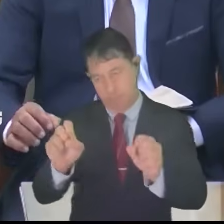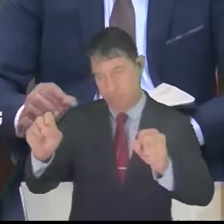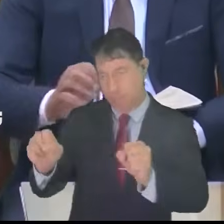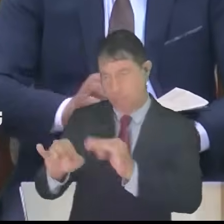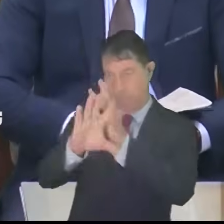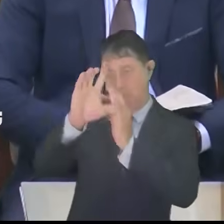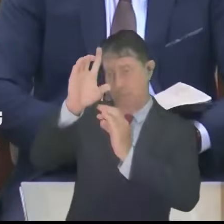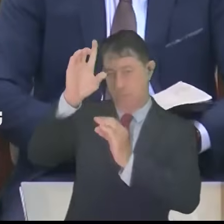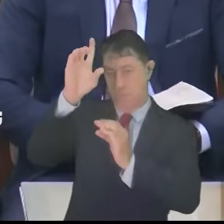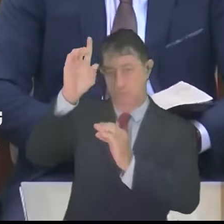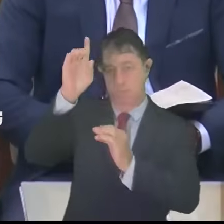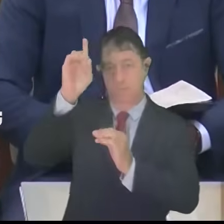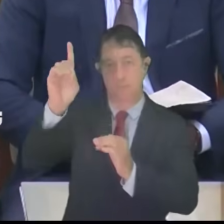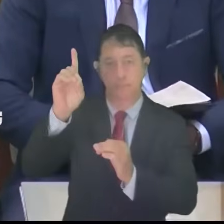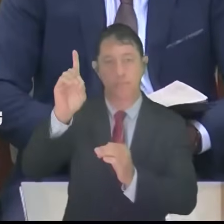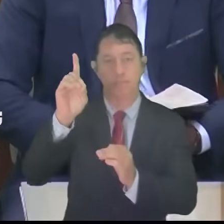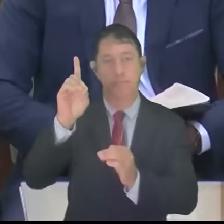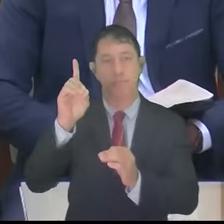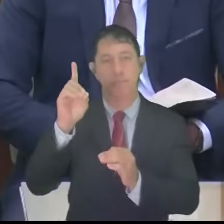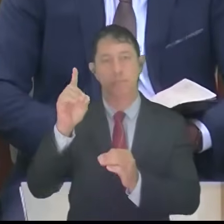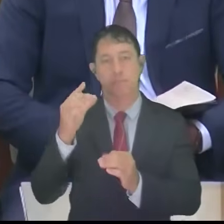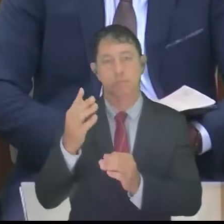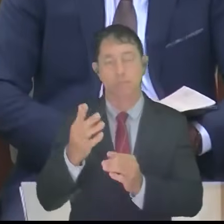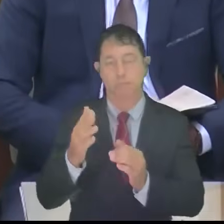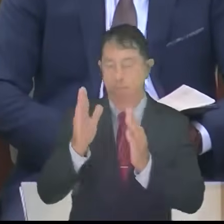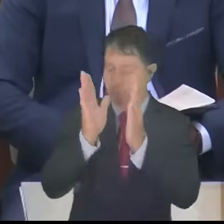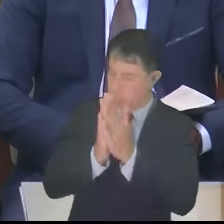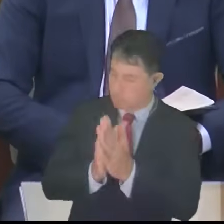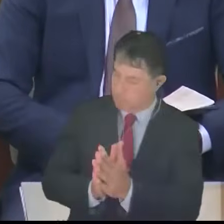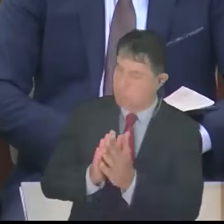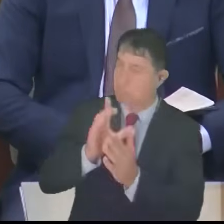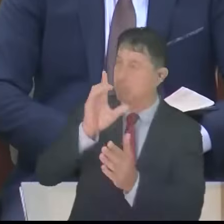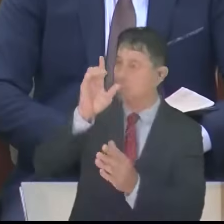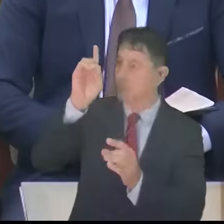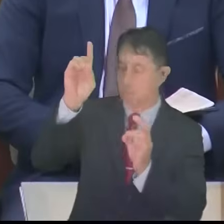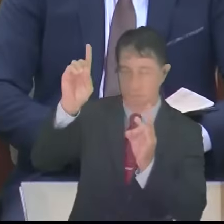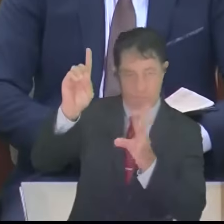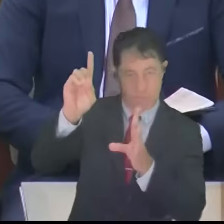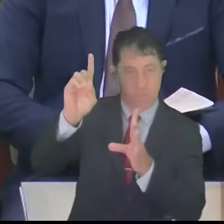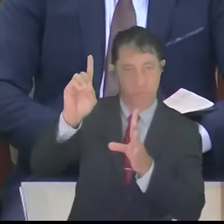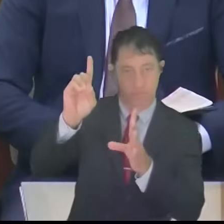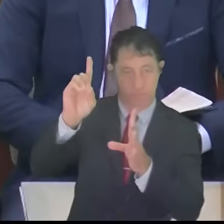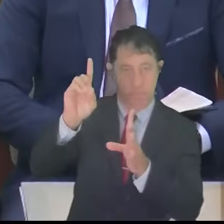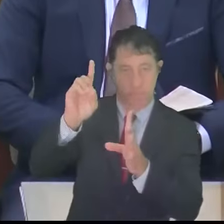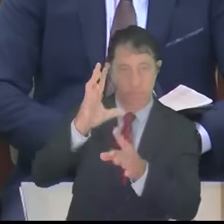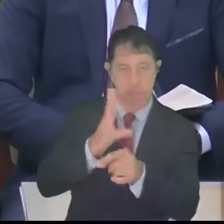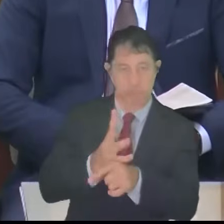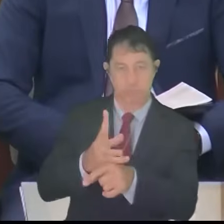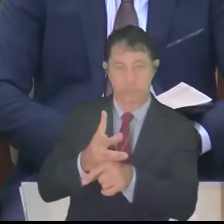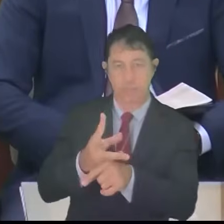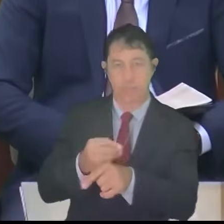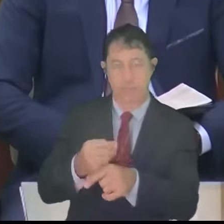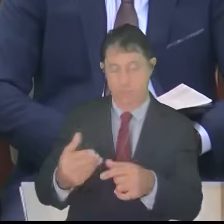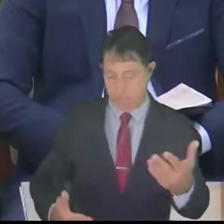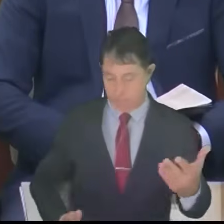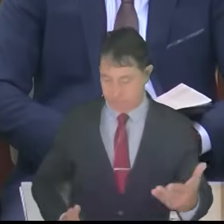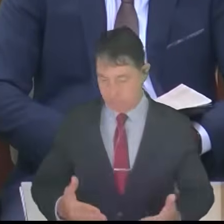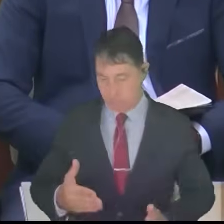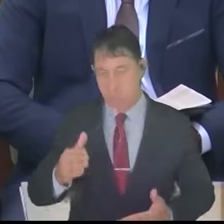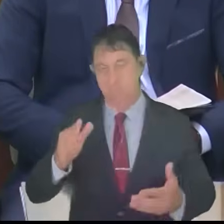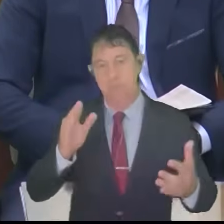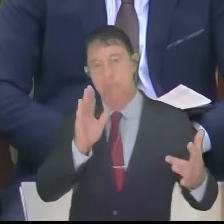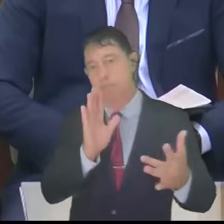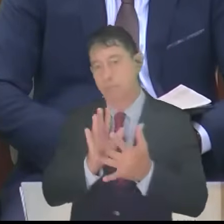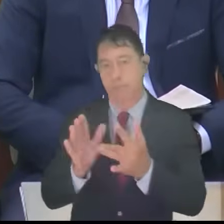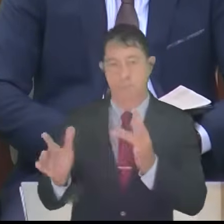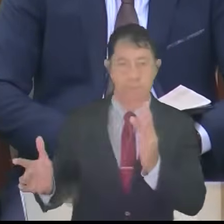Deus. É por isso que essa igreja, ela só adora a Deus. É por isso que essa igreja, ela só serve a Cristo,